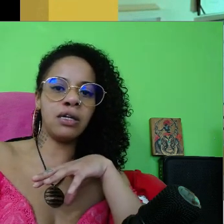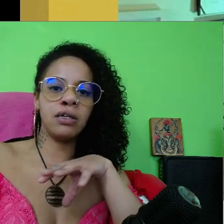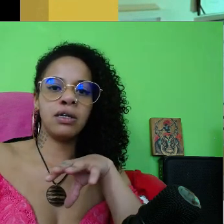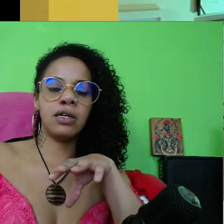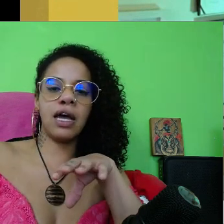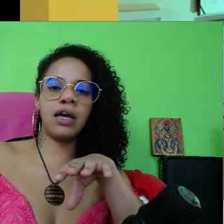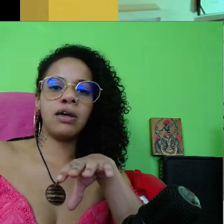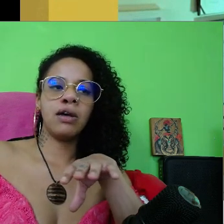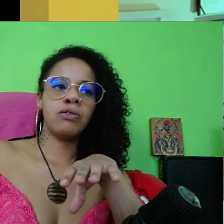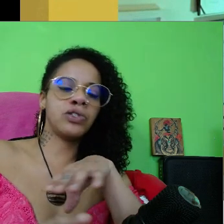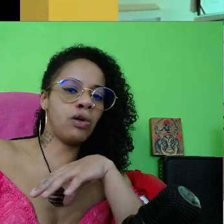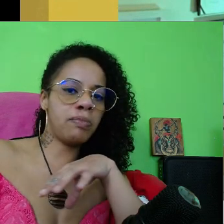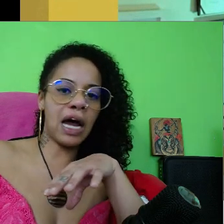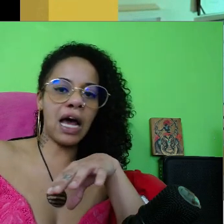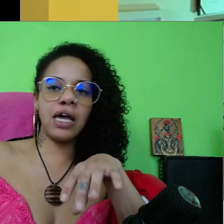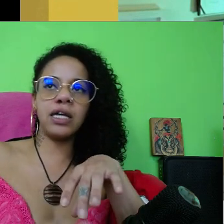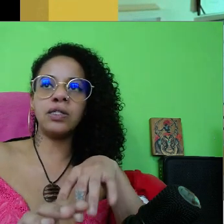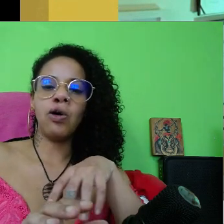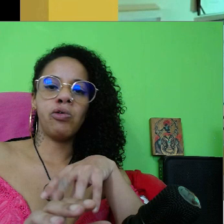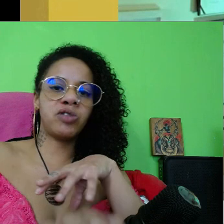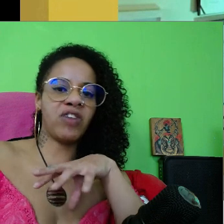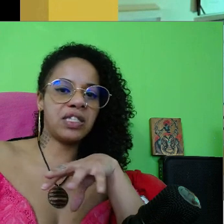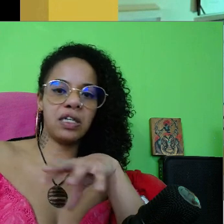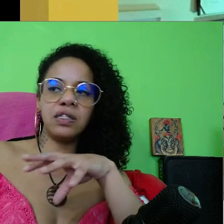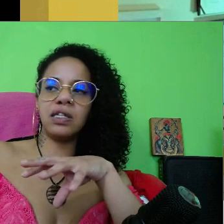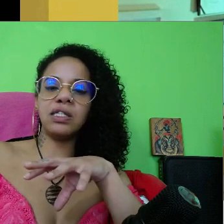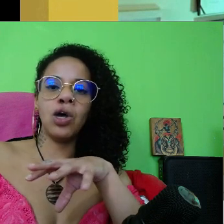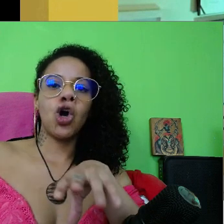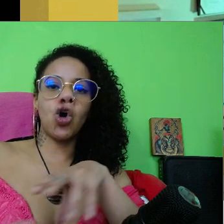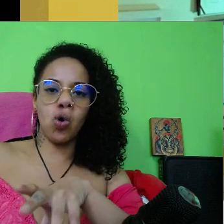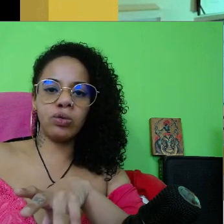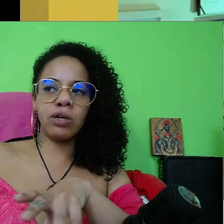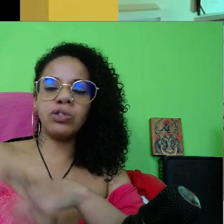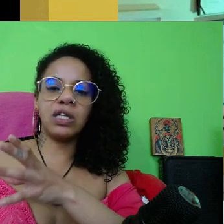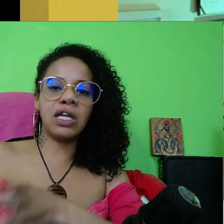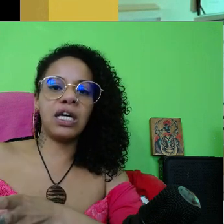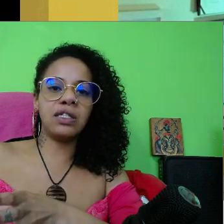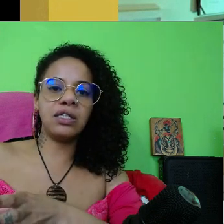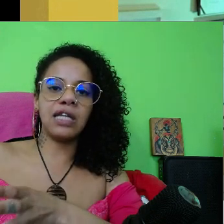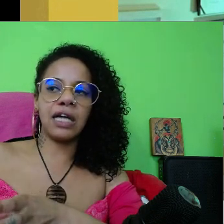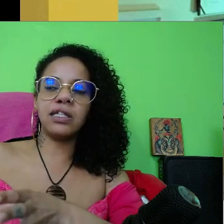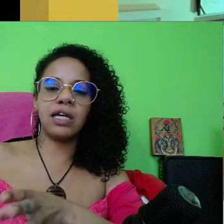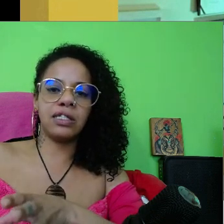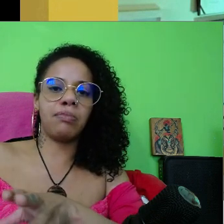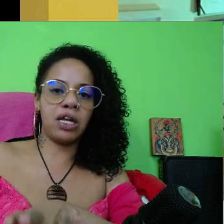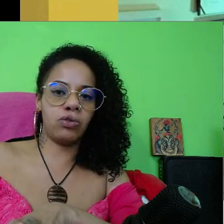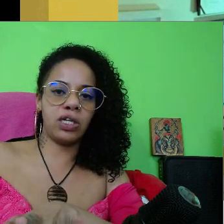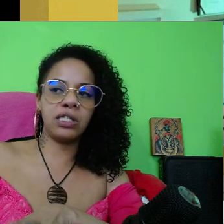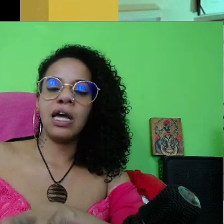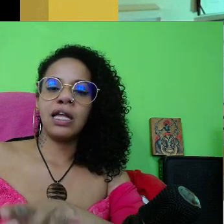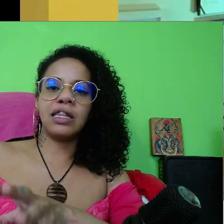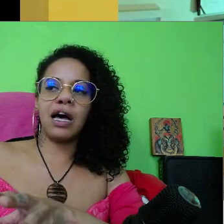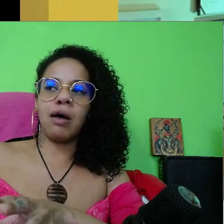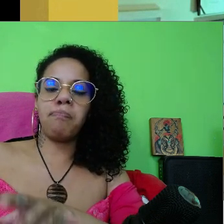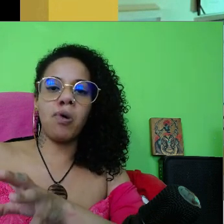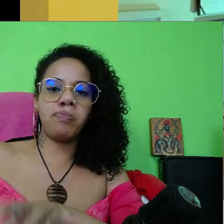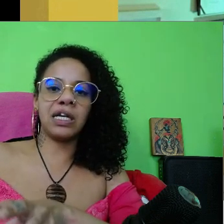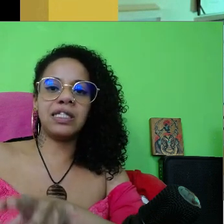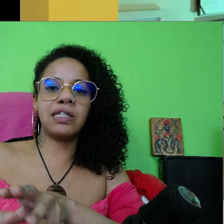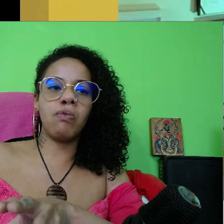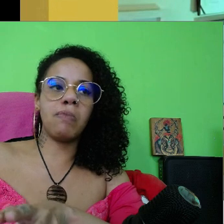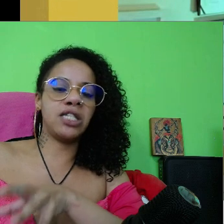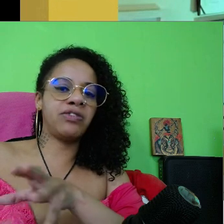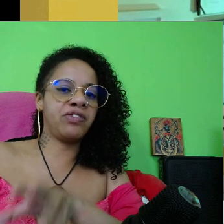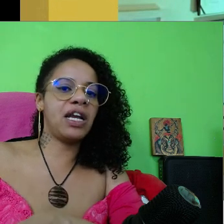a direita né os neoliberais os fascistas contra os interesses das classes trabalhadoras da